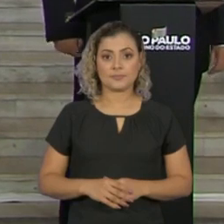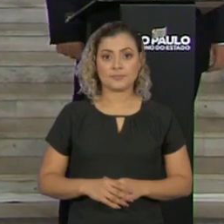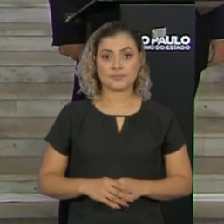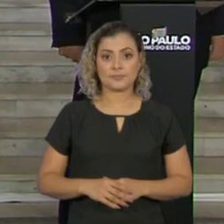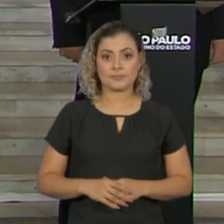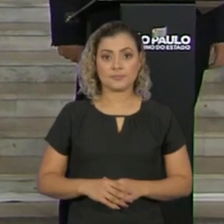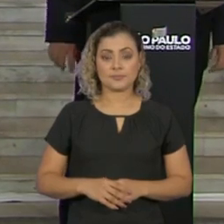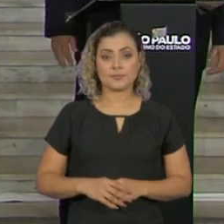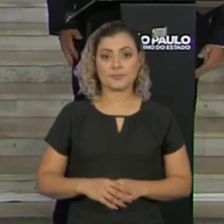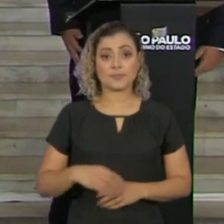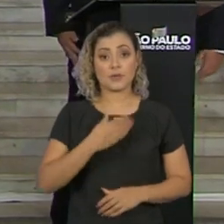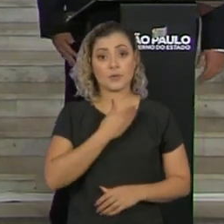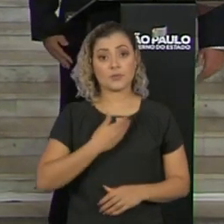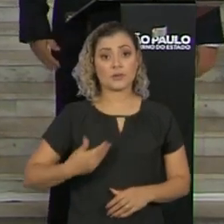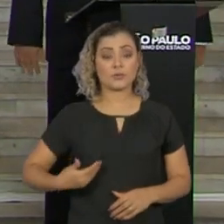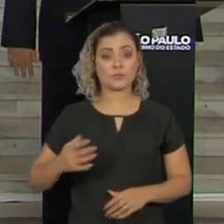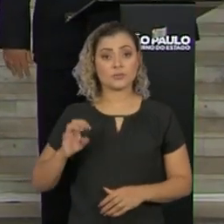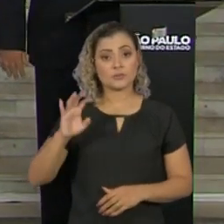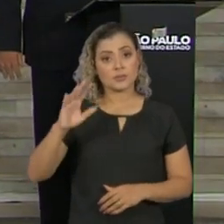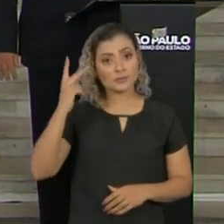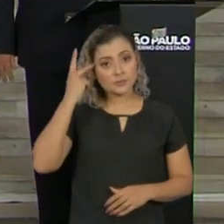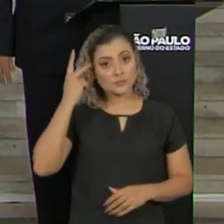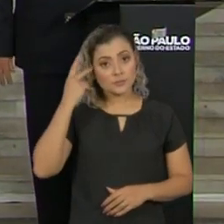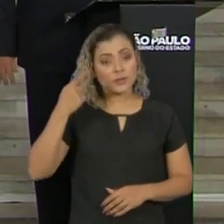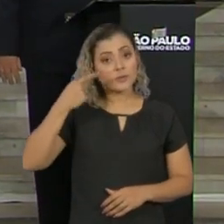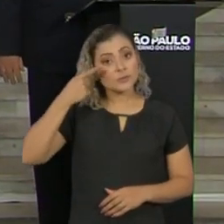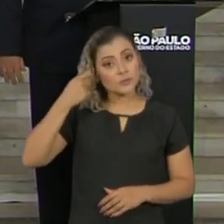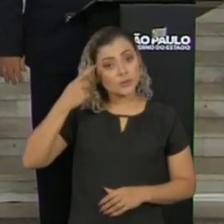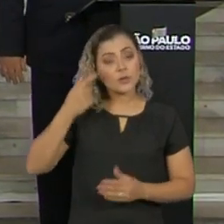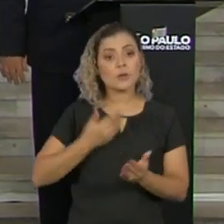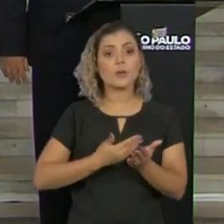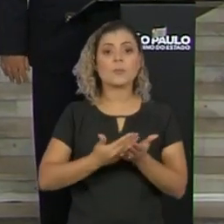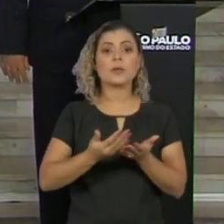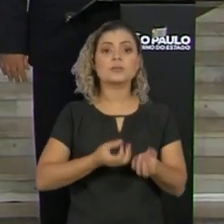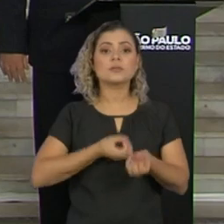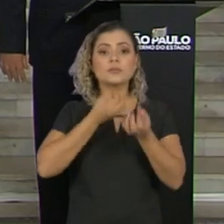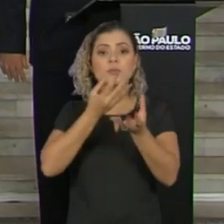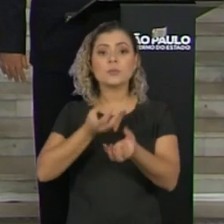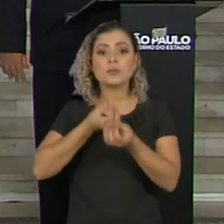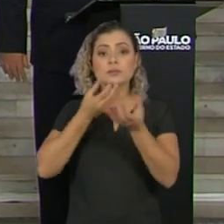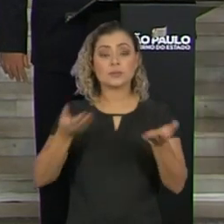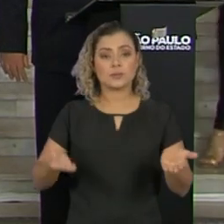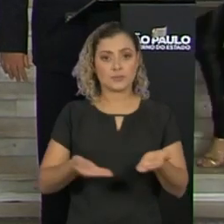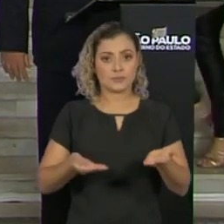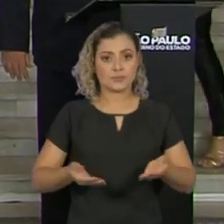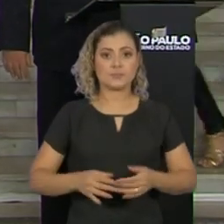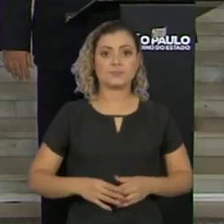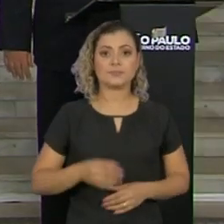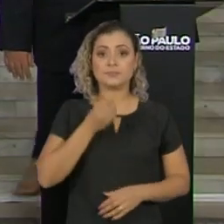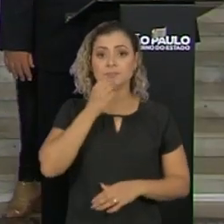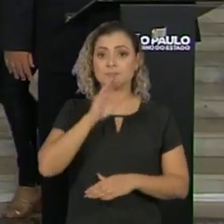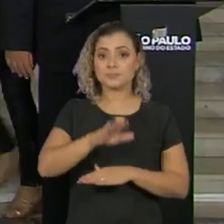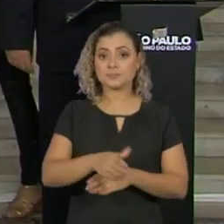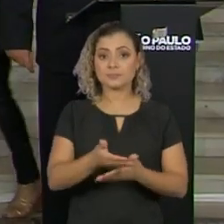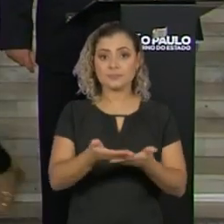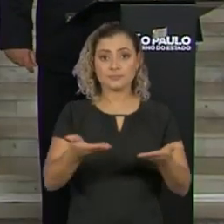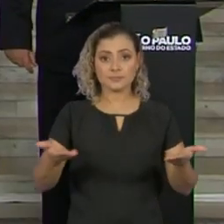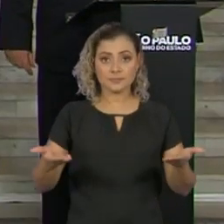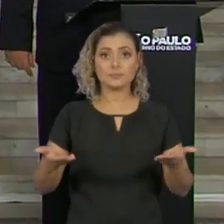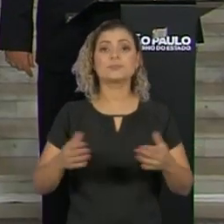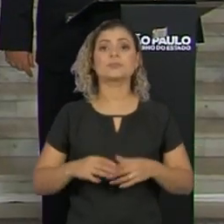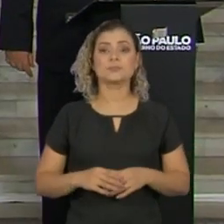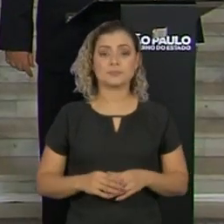o governador do estado de São Paulo, João Dória, que inicia as informações neste momento. Pessoal, boa tarde. Nós estamos aqui no